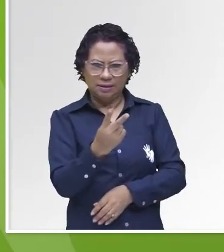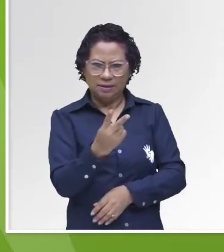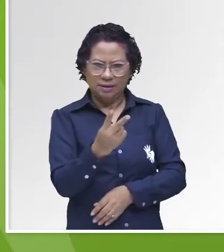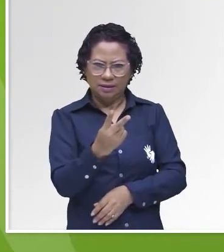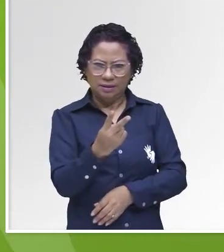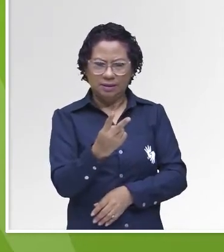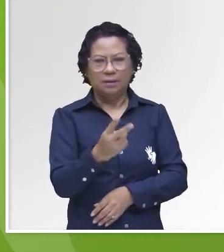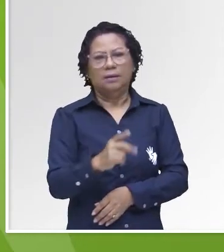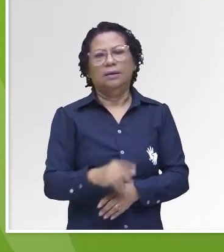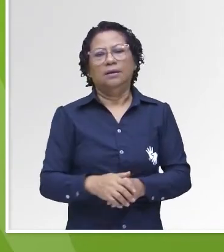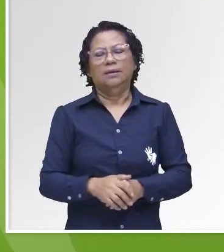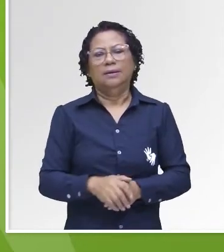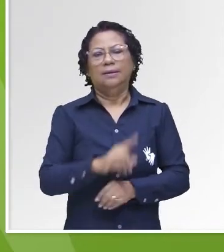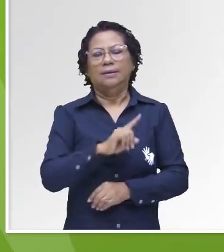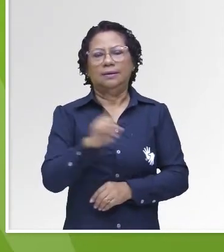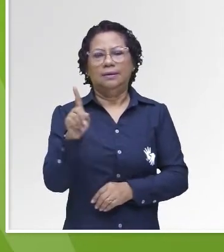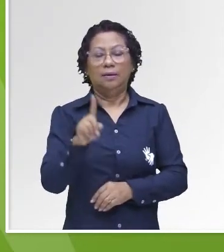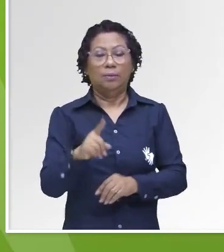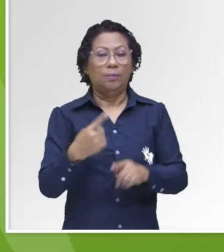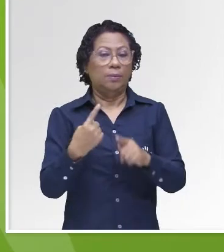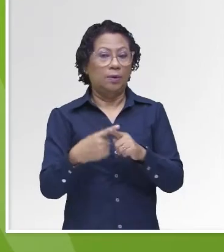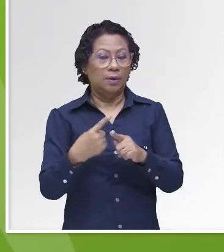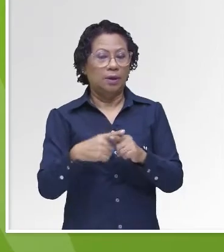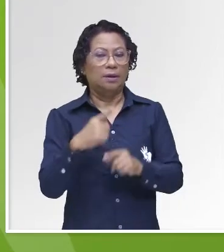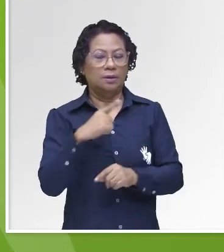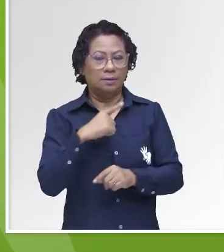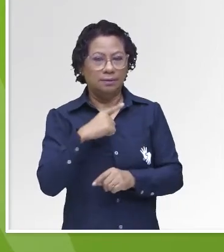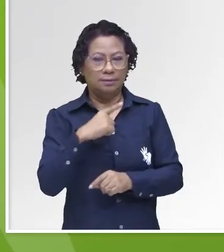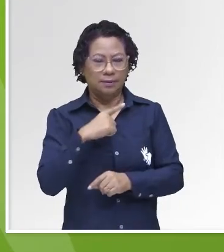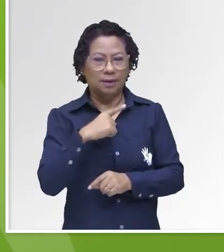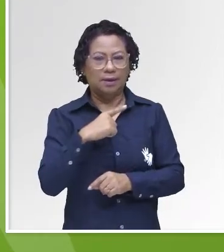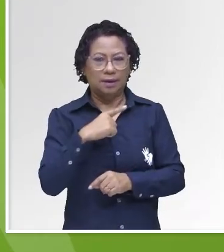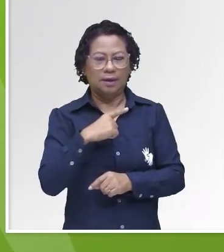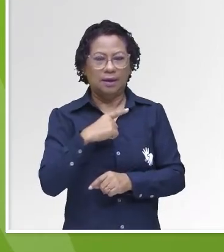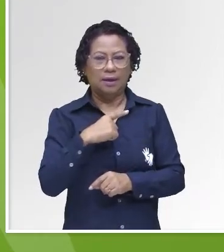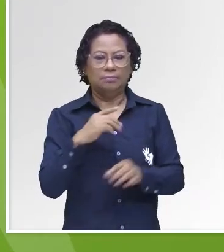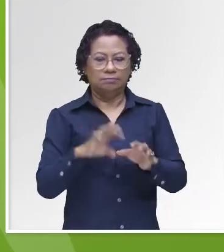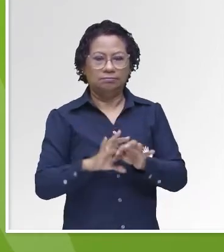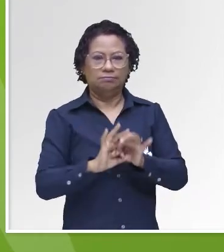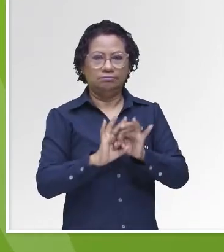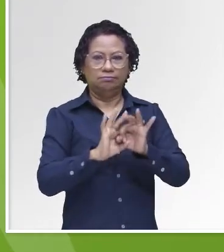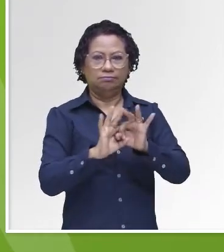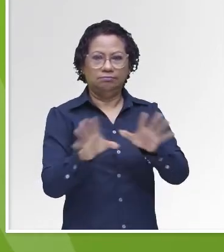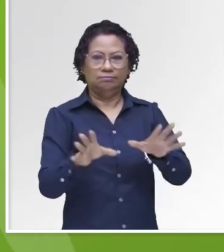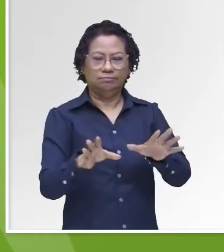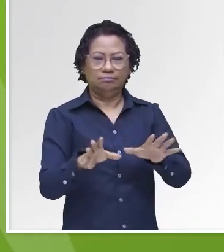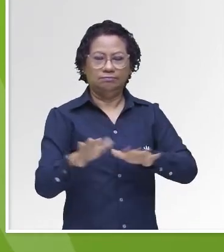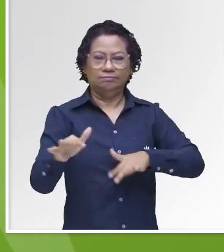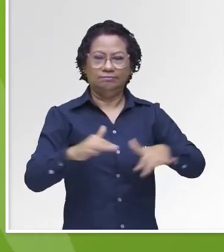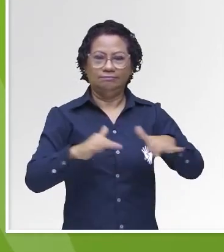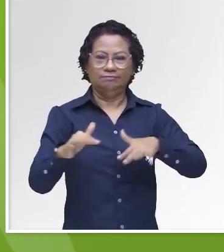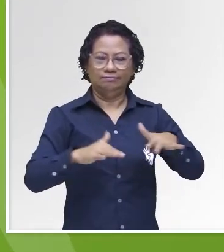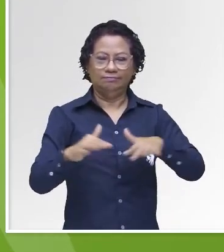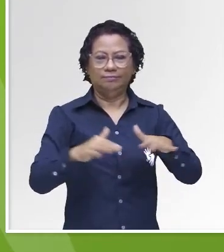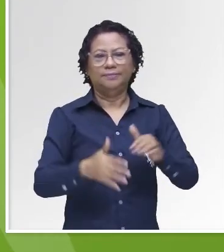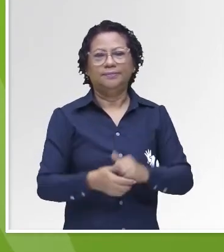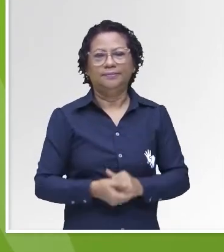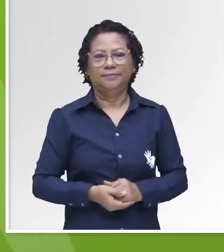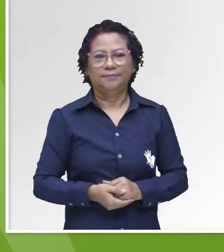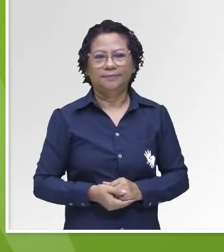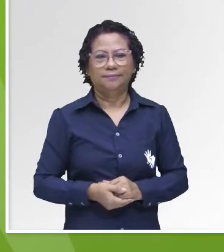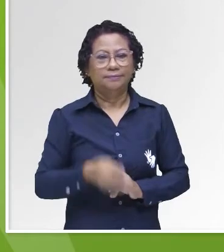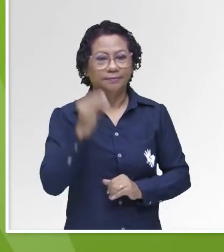nosso exemplo não, tá certo? Porque existe o princípio da independência dos movimentos simultâneos. Bom, vamos para a